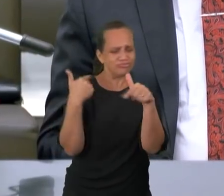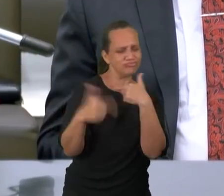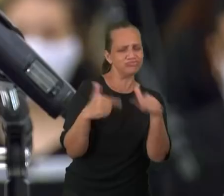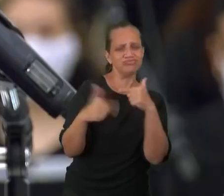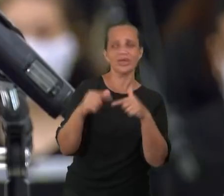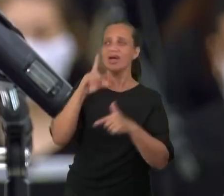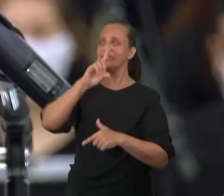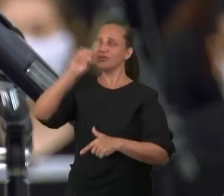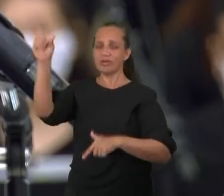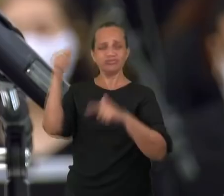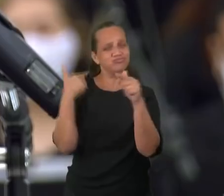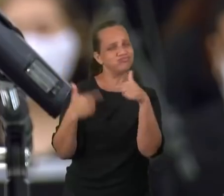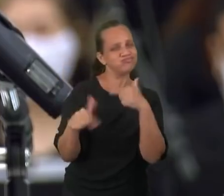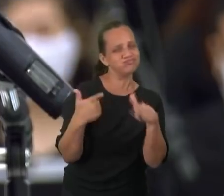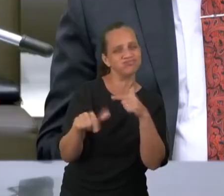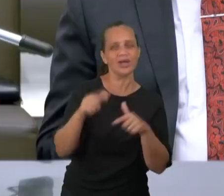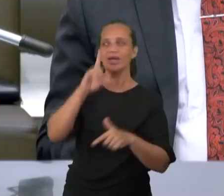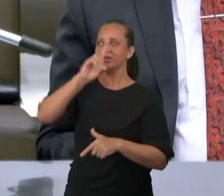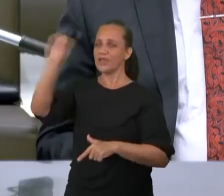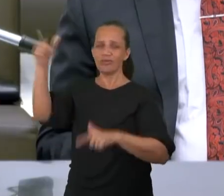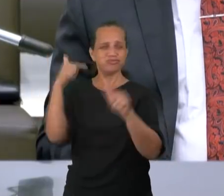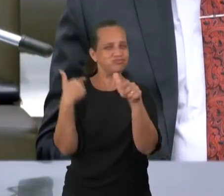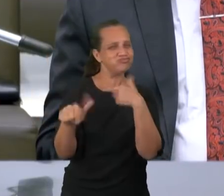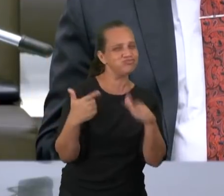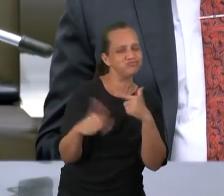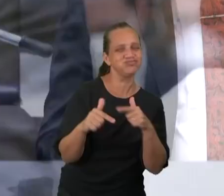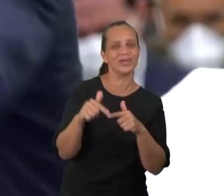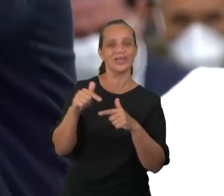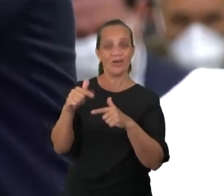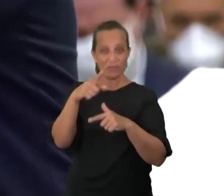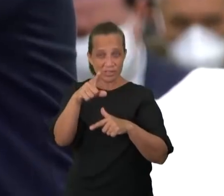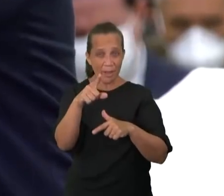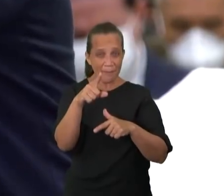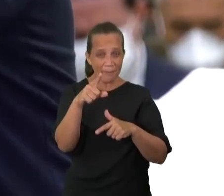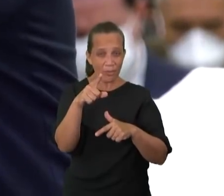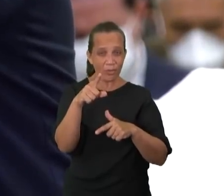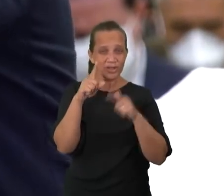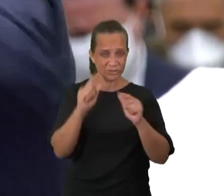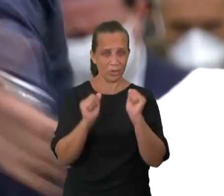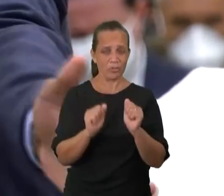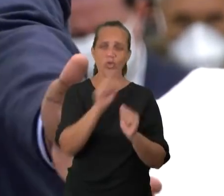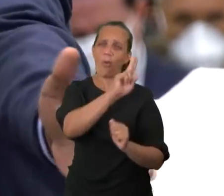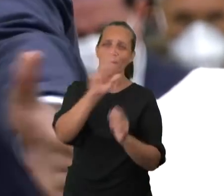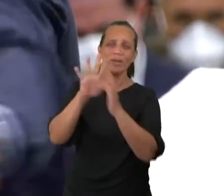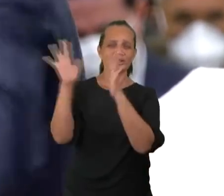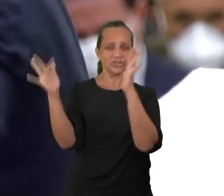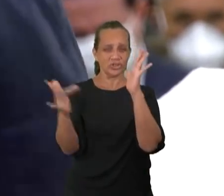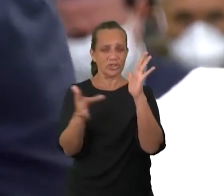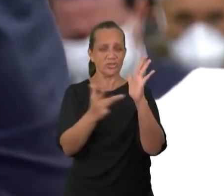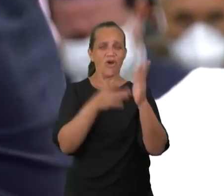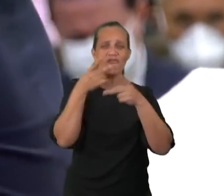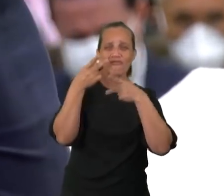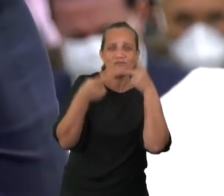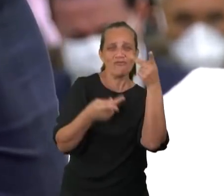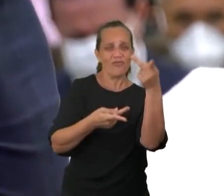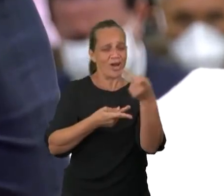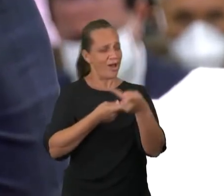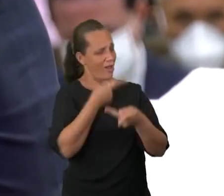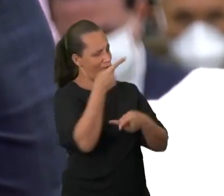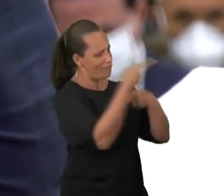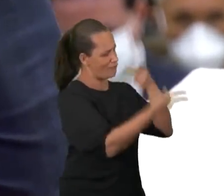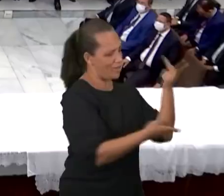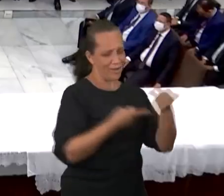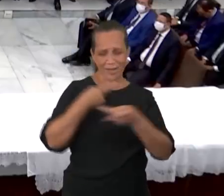trabalhando. Deus está trabalhando. Deus está trabalhando. Você pode, irmão, em nome de Jesus, para que eu me sente, fale para alguém aí perto de você,